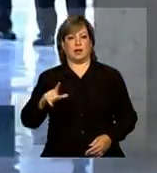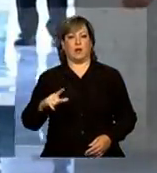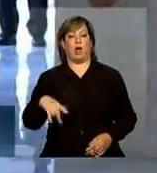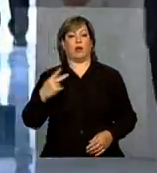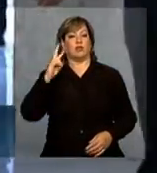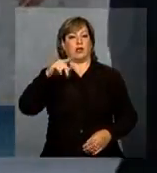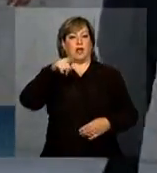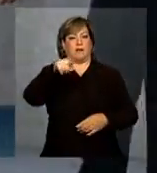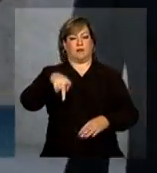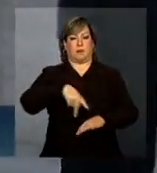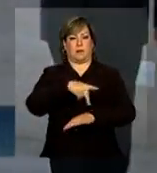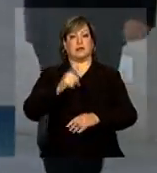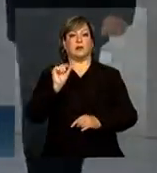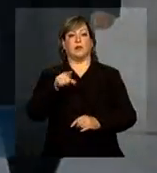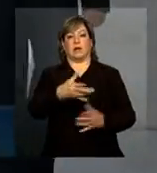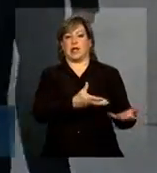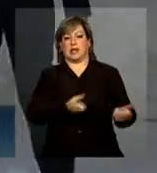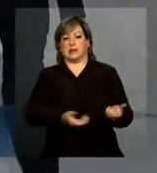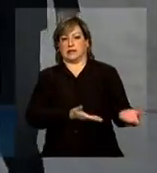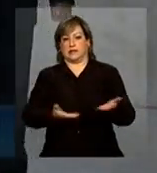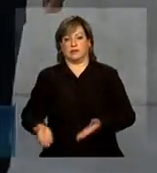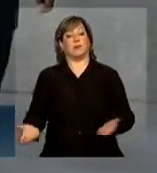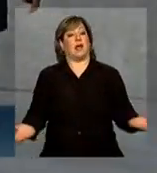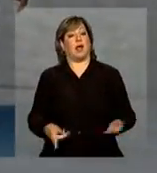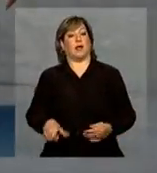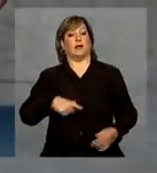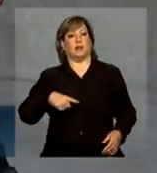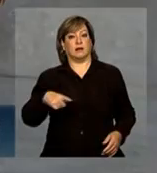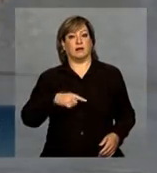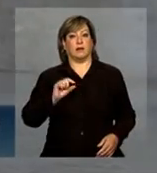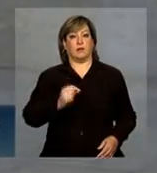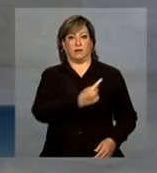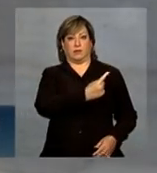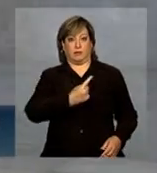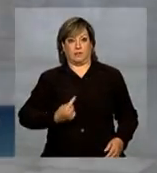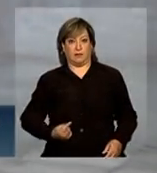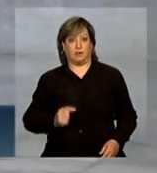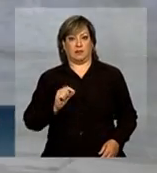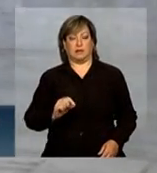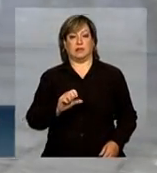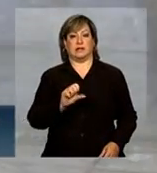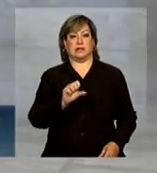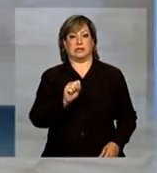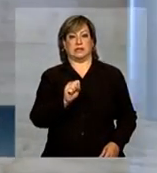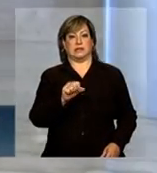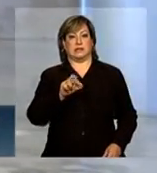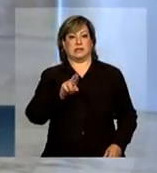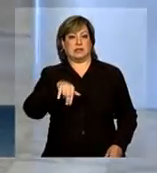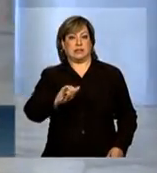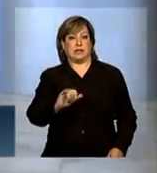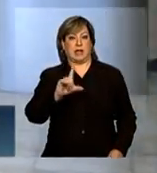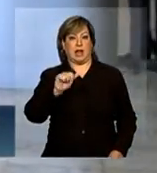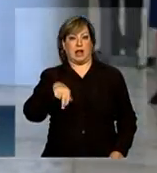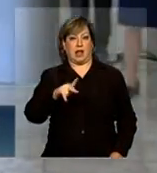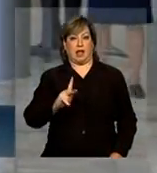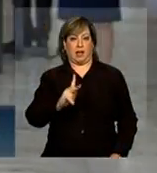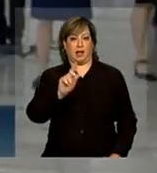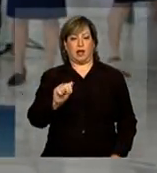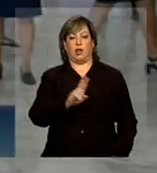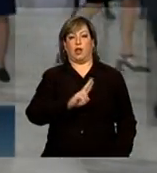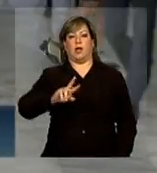acolhe. O embaixador da República Democrática Socialista do Sri Lanka, Raja E. Edirissúria.